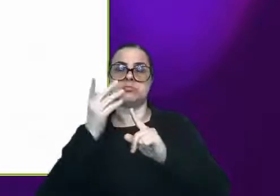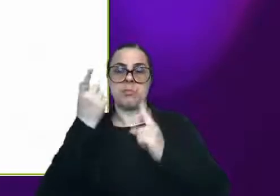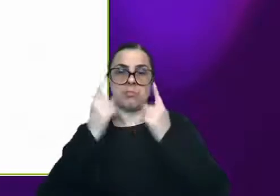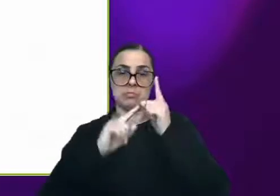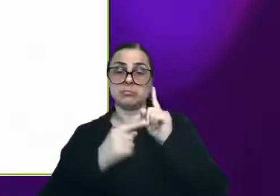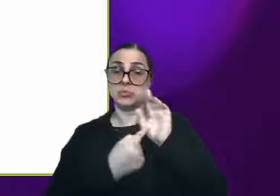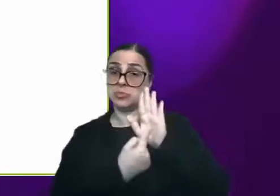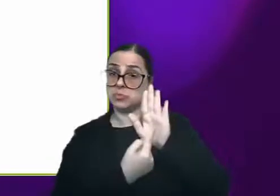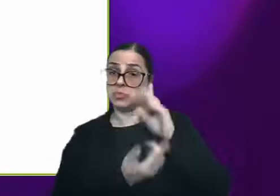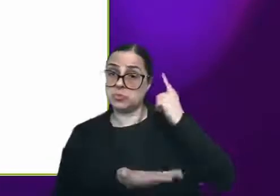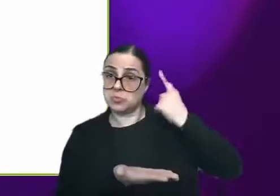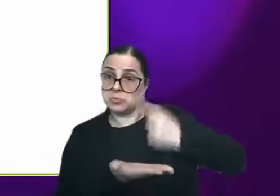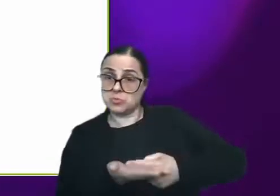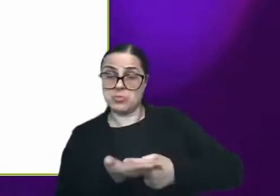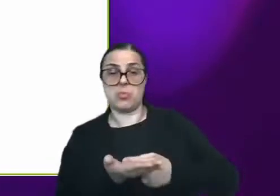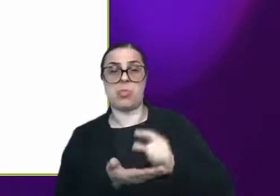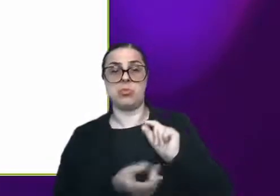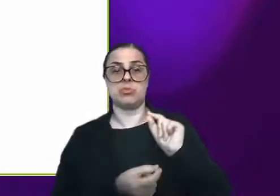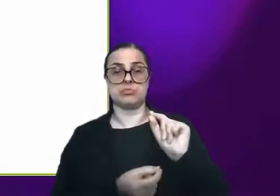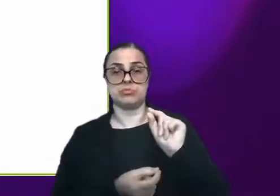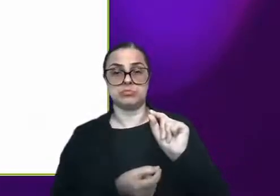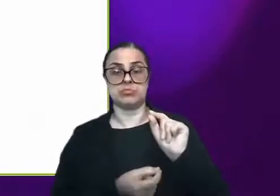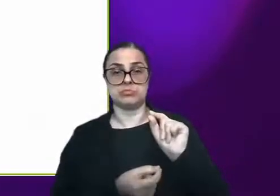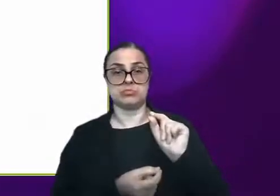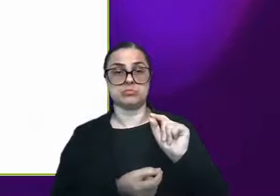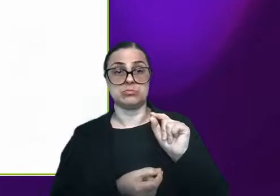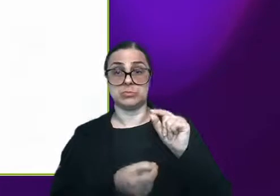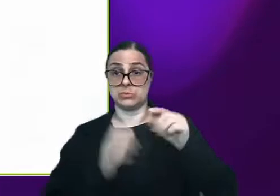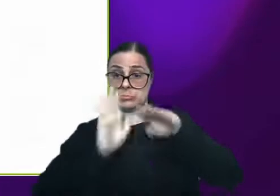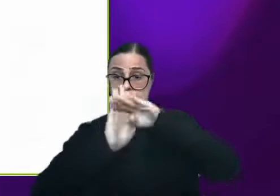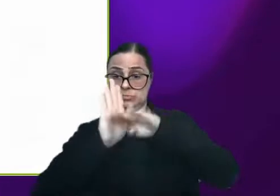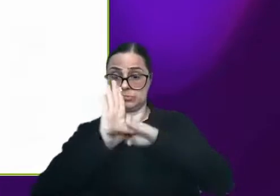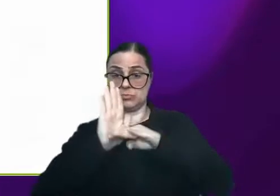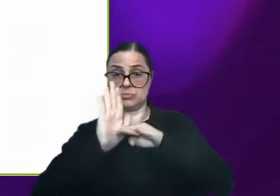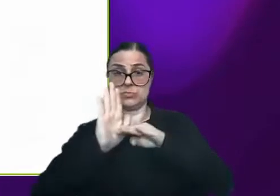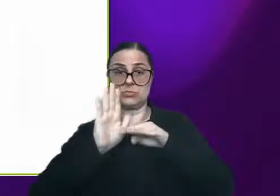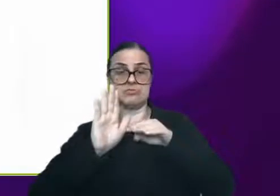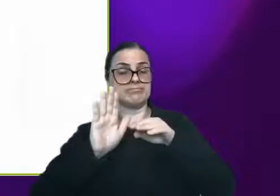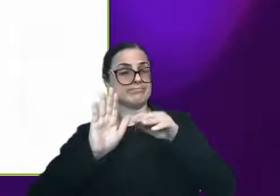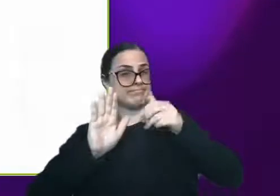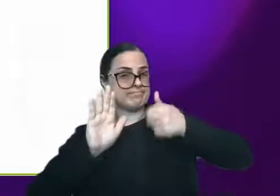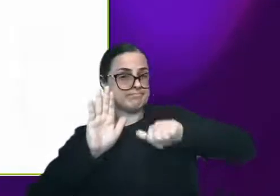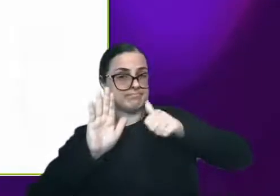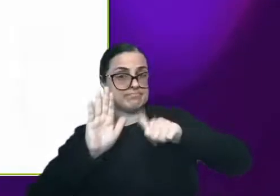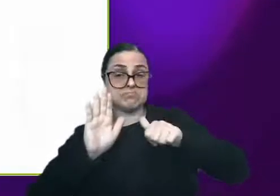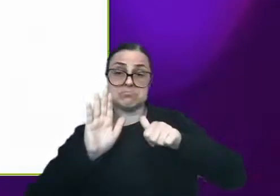morfológicos na primeira parte da tabela, e que tem critérios